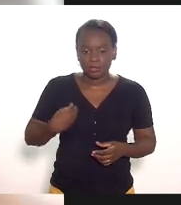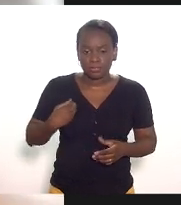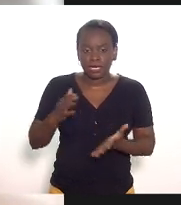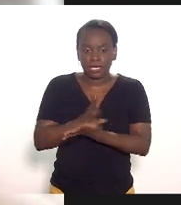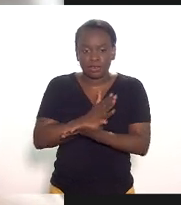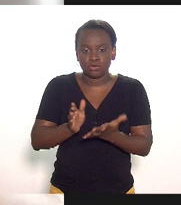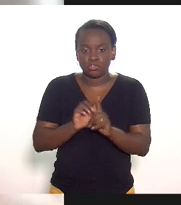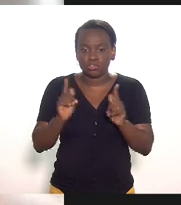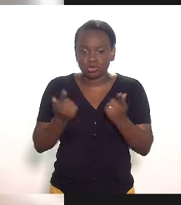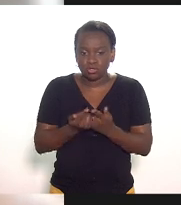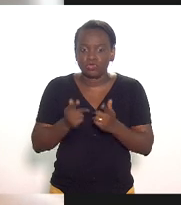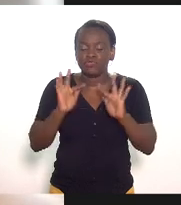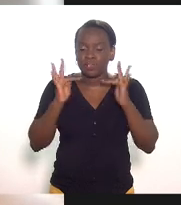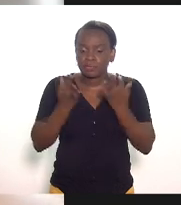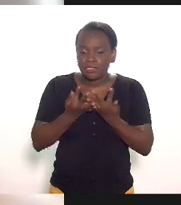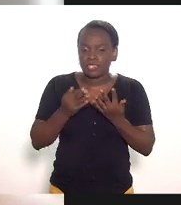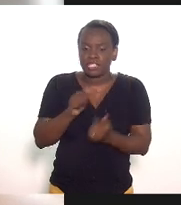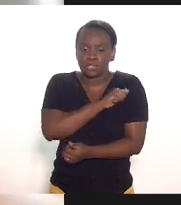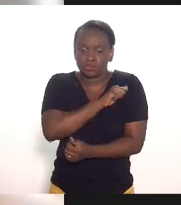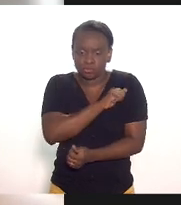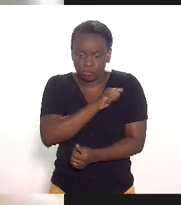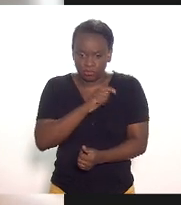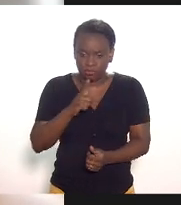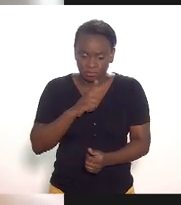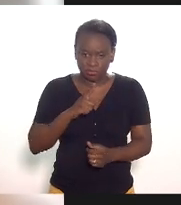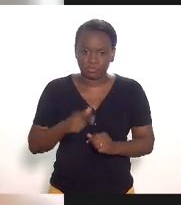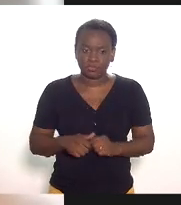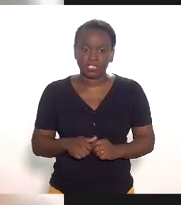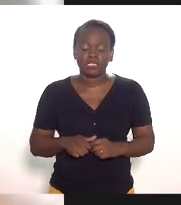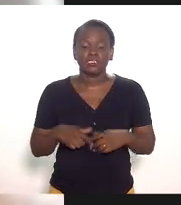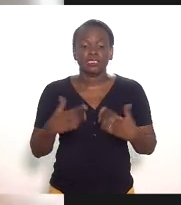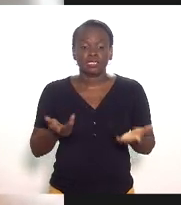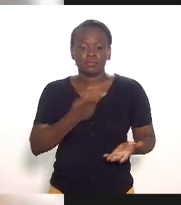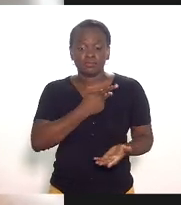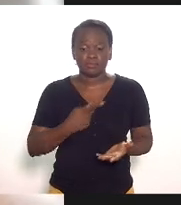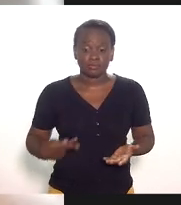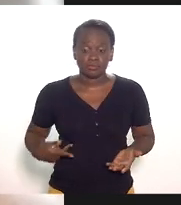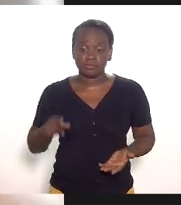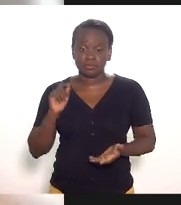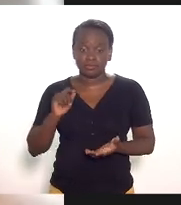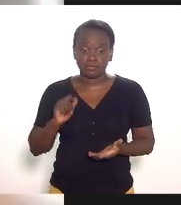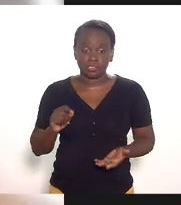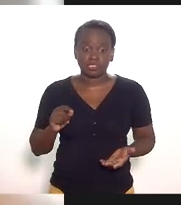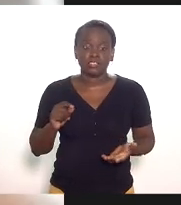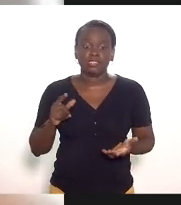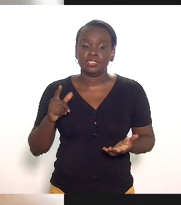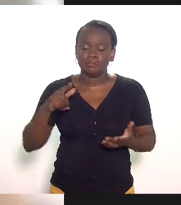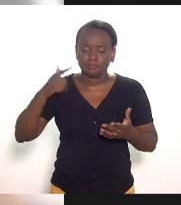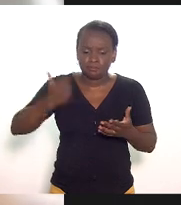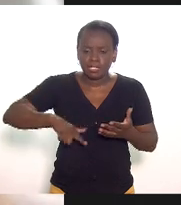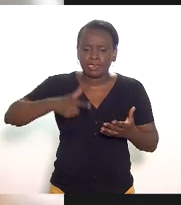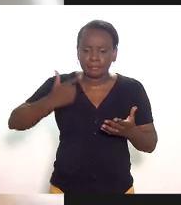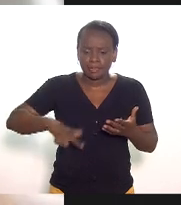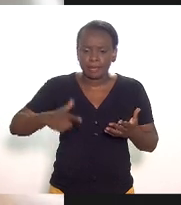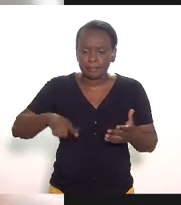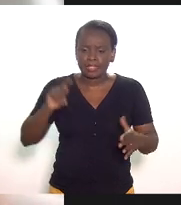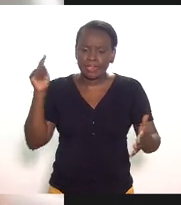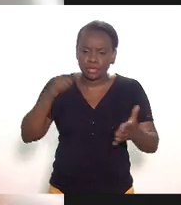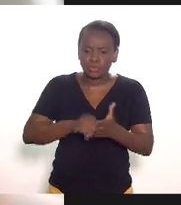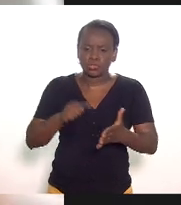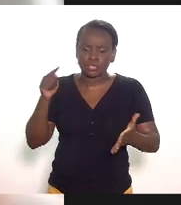alguns grupos de pais de alunos. E aí, senhor presidente, tem sido recorrente as